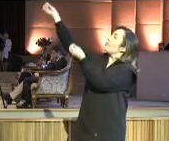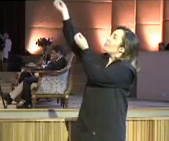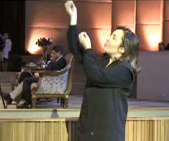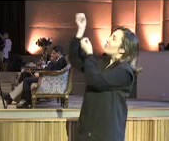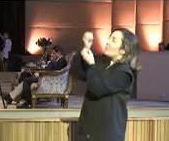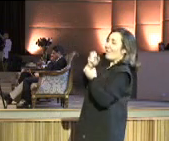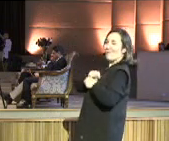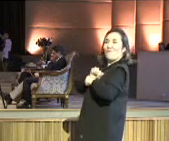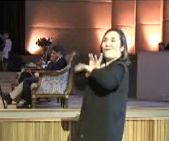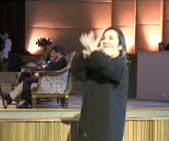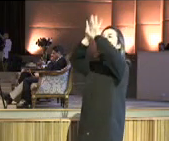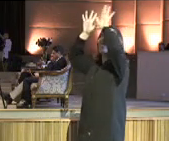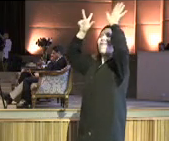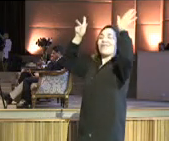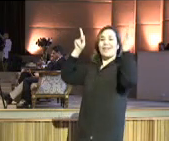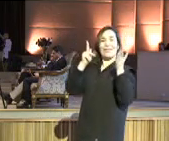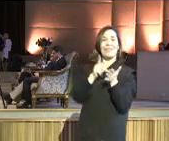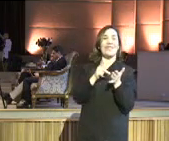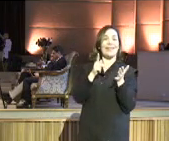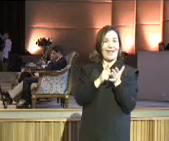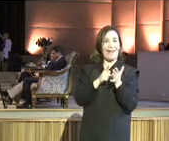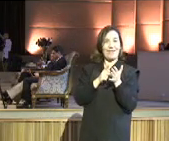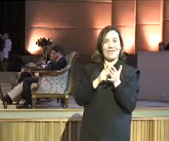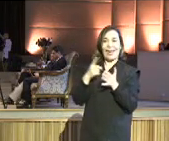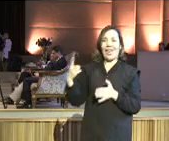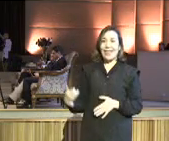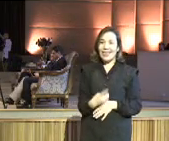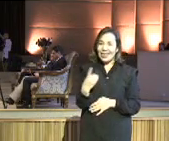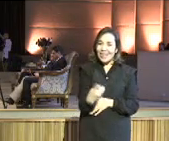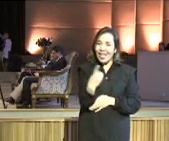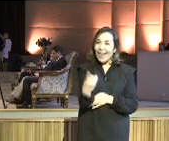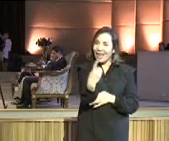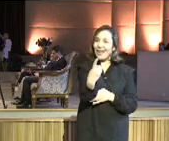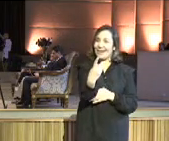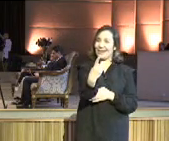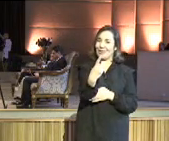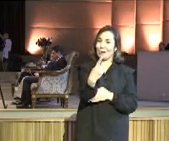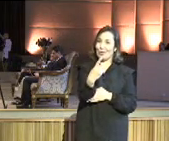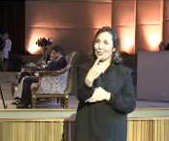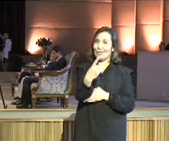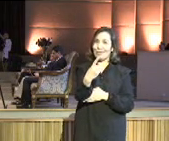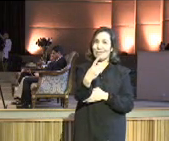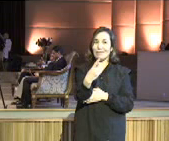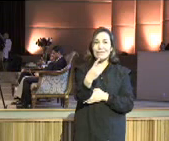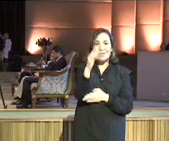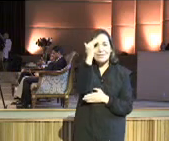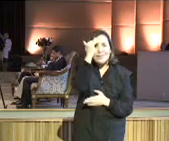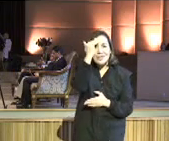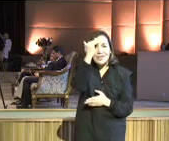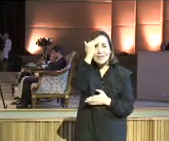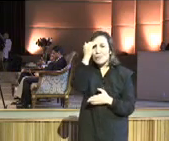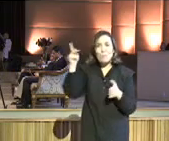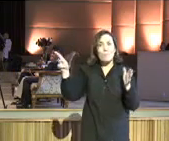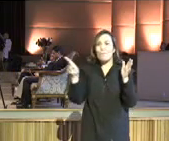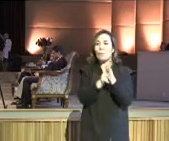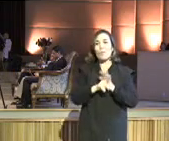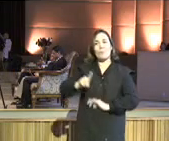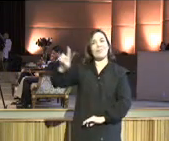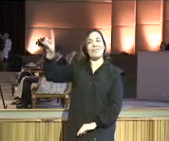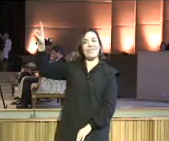Porque a verdadeira glória é eterna e procede da eternidade de